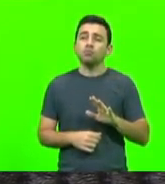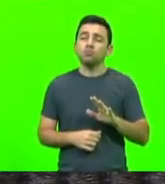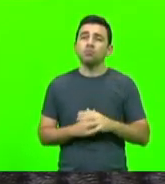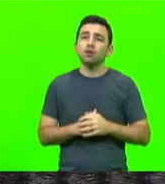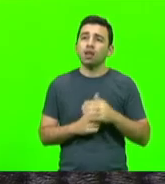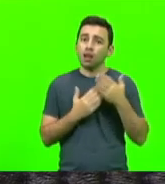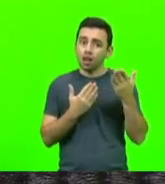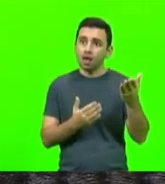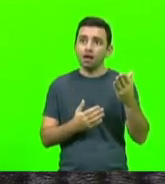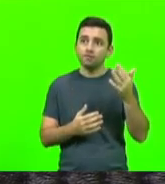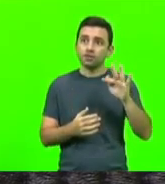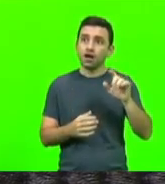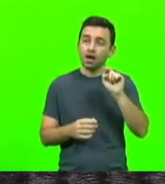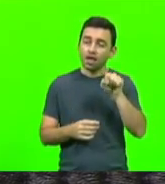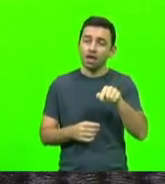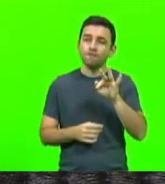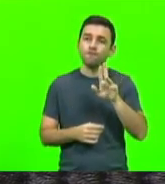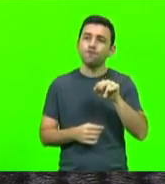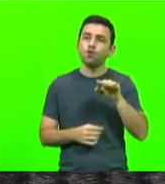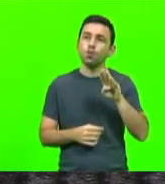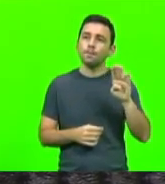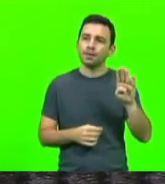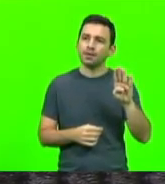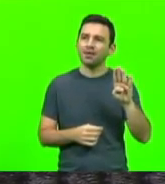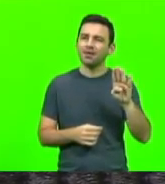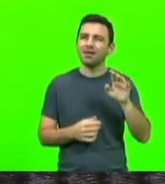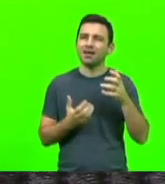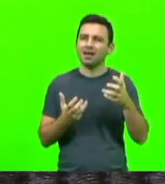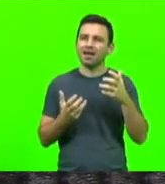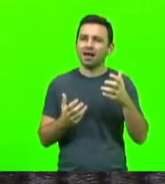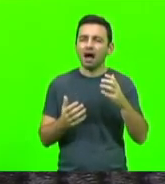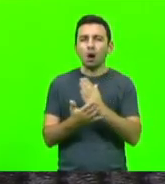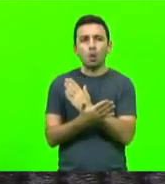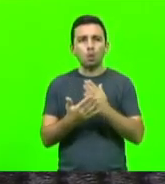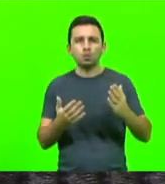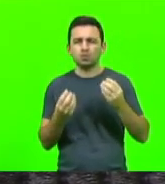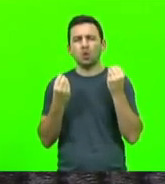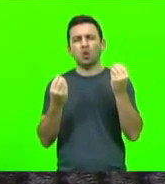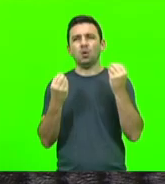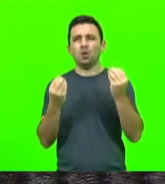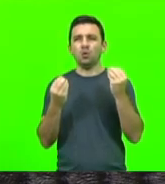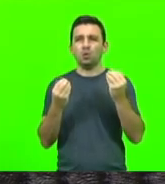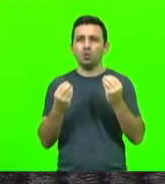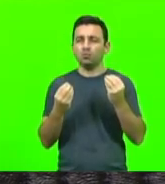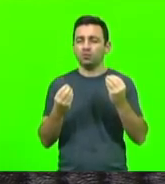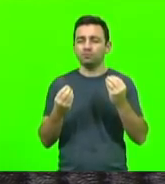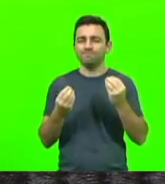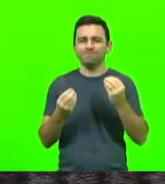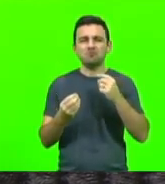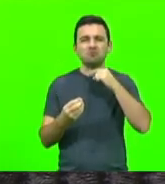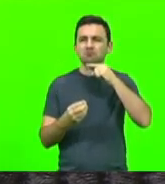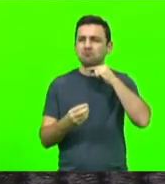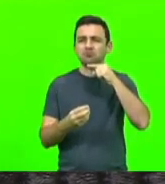FURB. Eu sei que para muitos isso é surreal, é algo